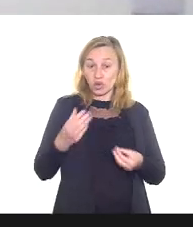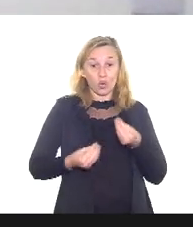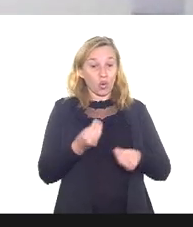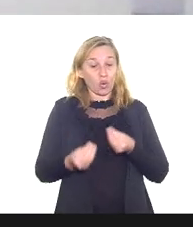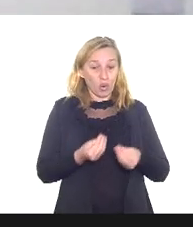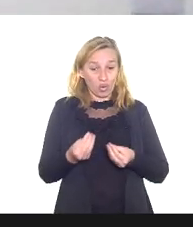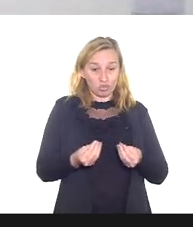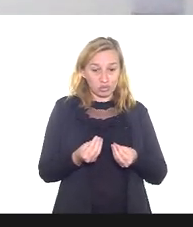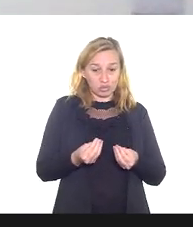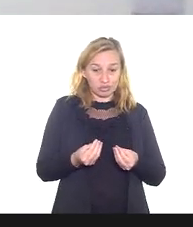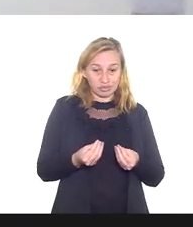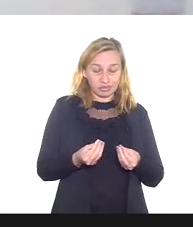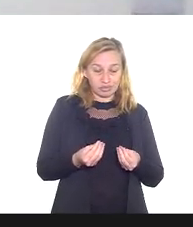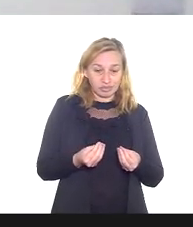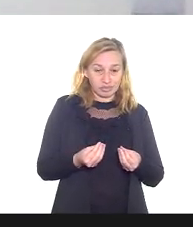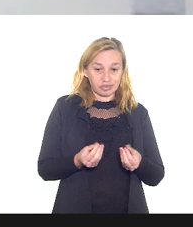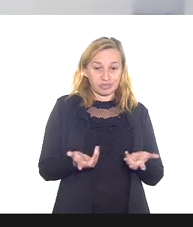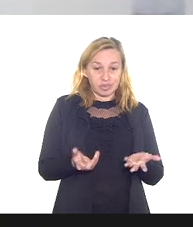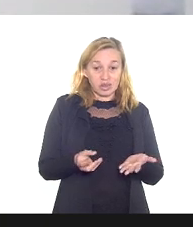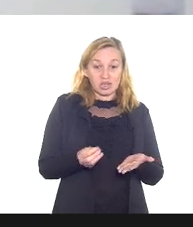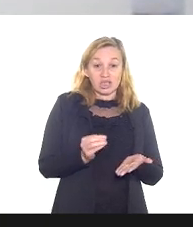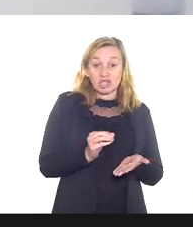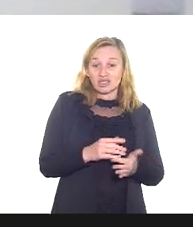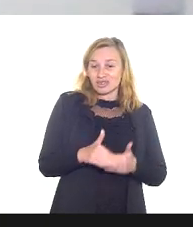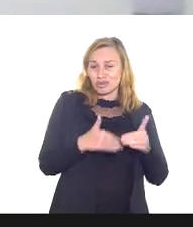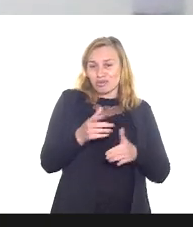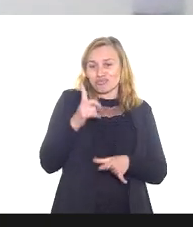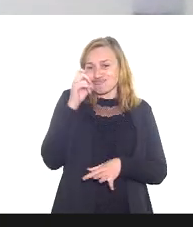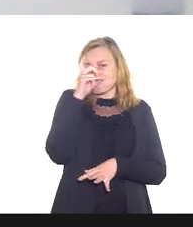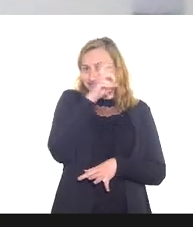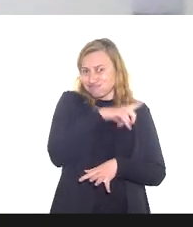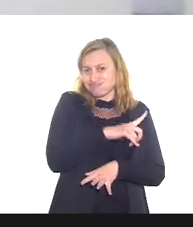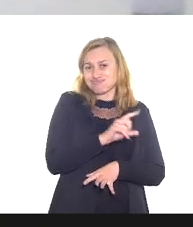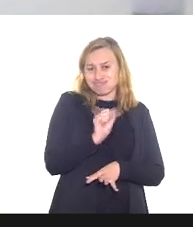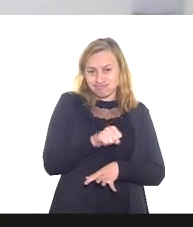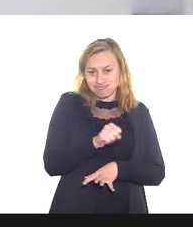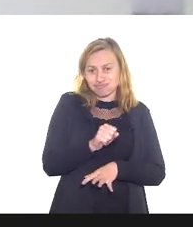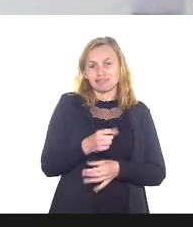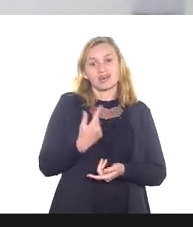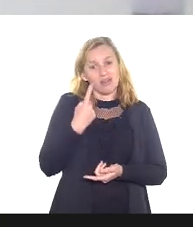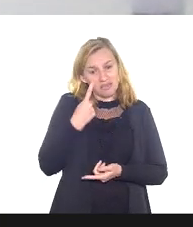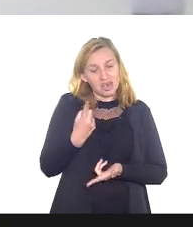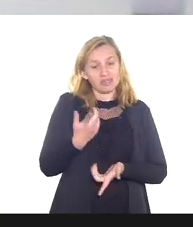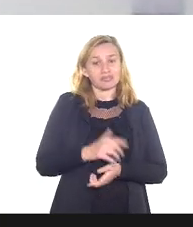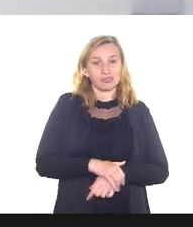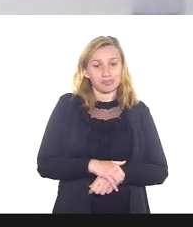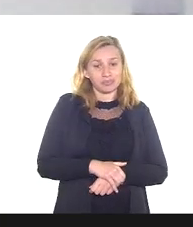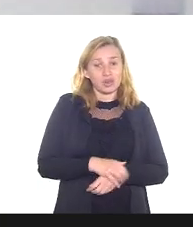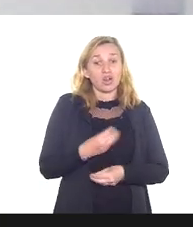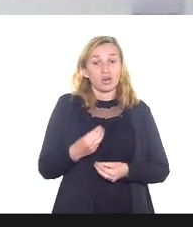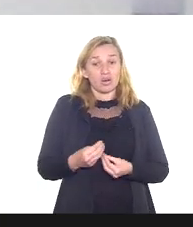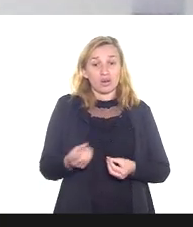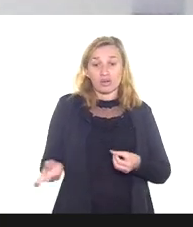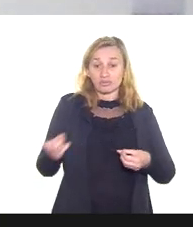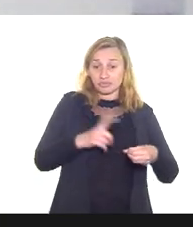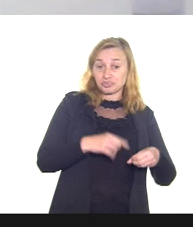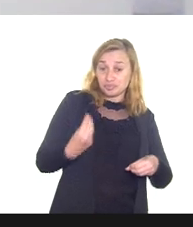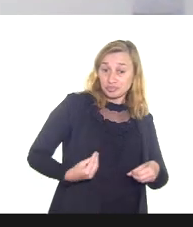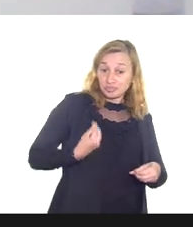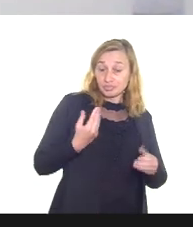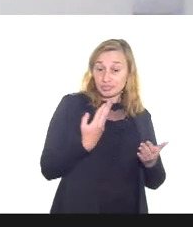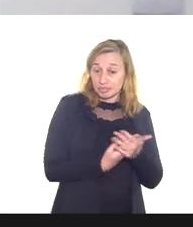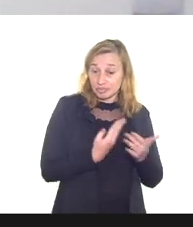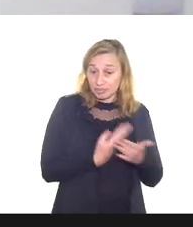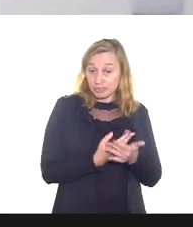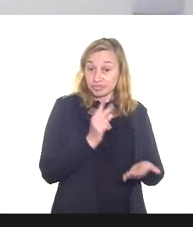sanitárias e onde se desenvolveram com muitas dificuldades. A gente vai ter que, com a retomada de aulas presenciais,